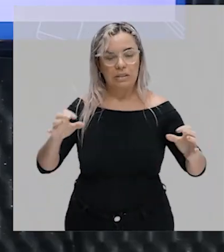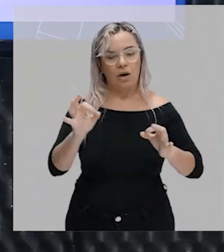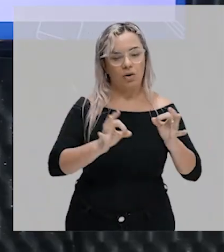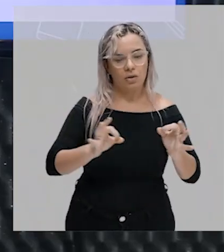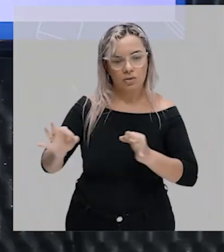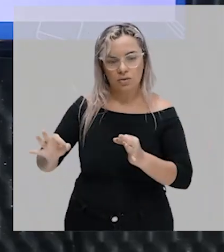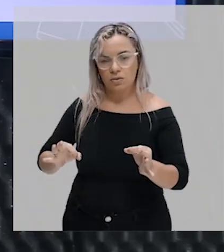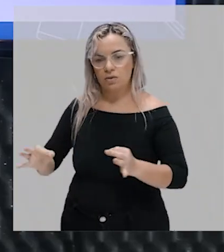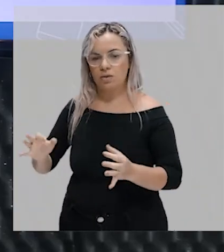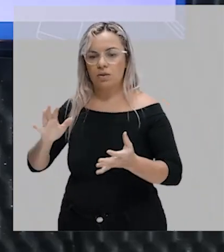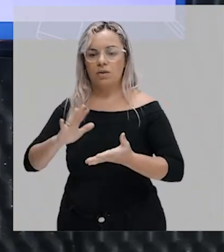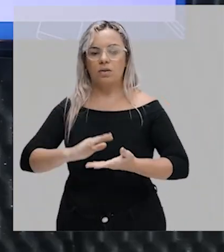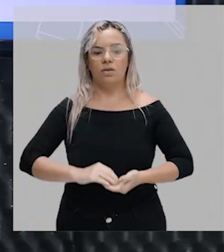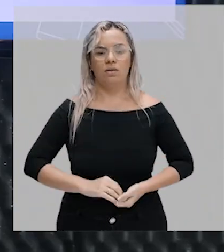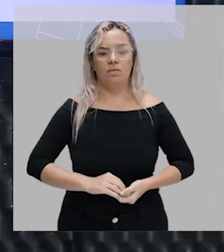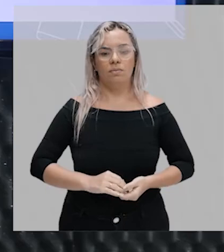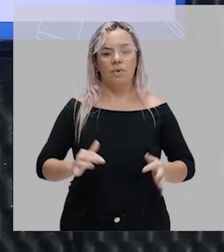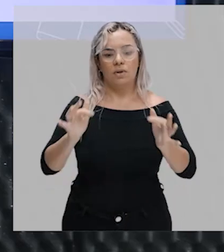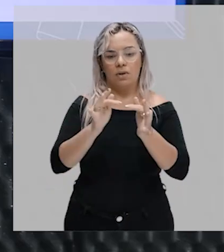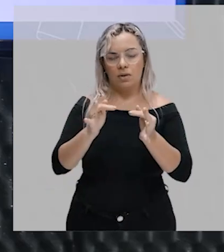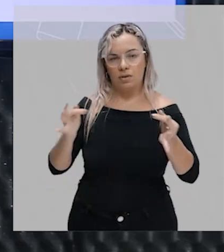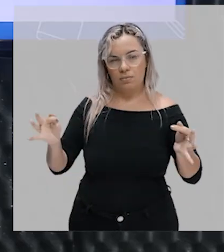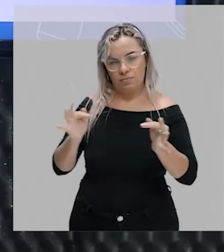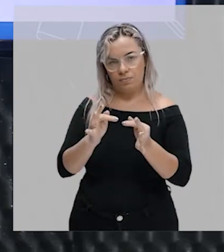Então, a sintaxe